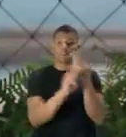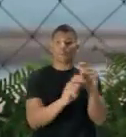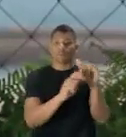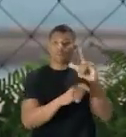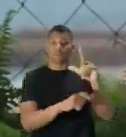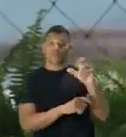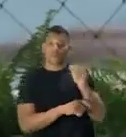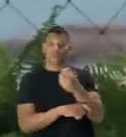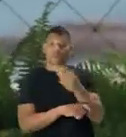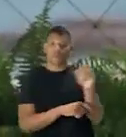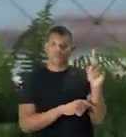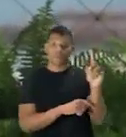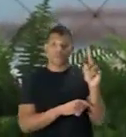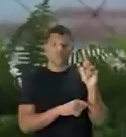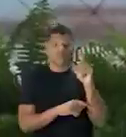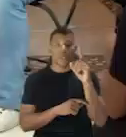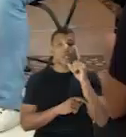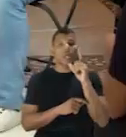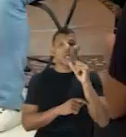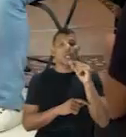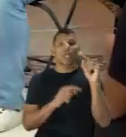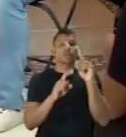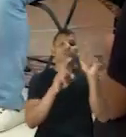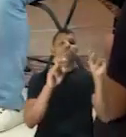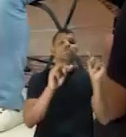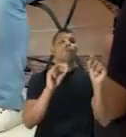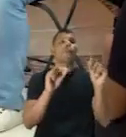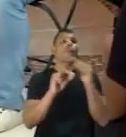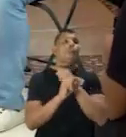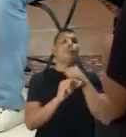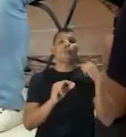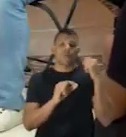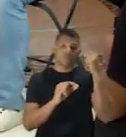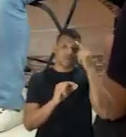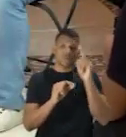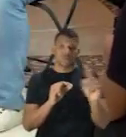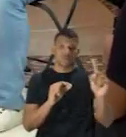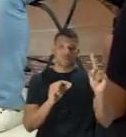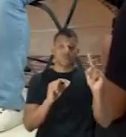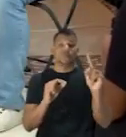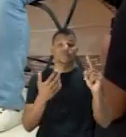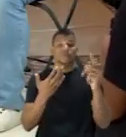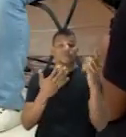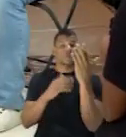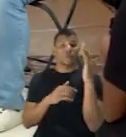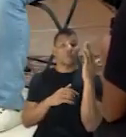Só sabe quem viveu, pois quando o espelho é bom,